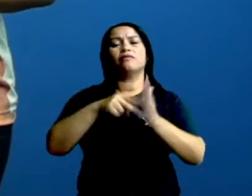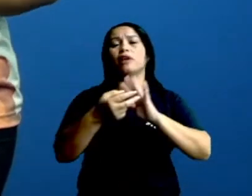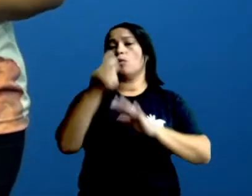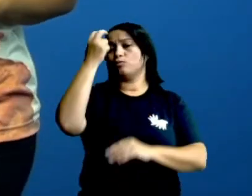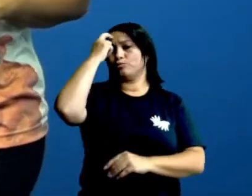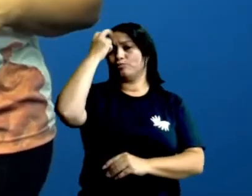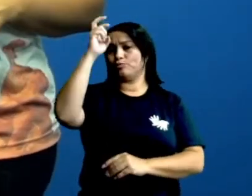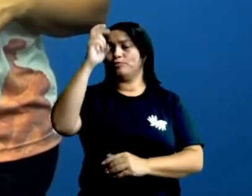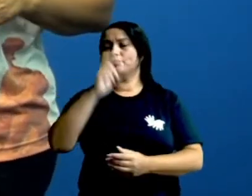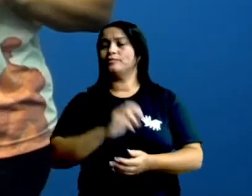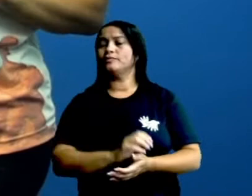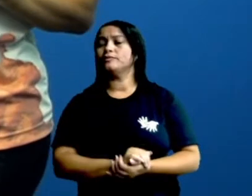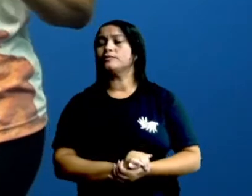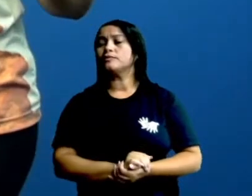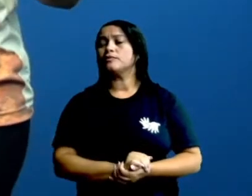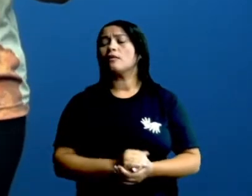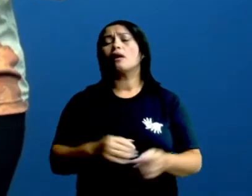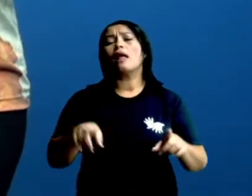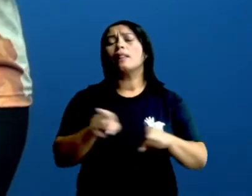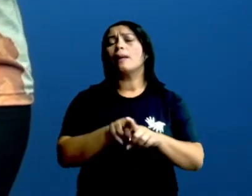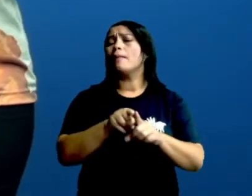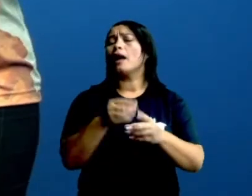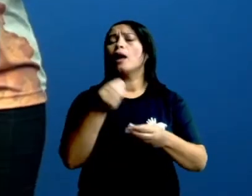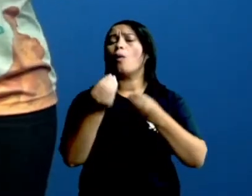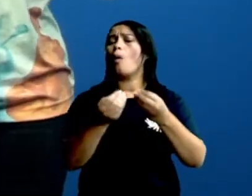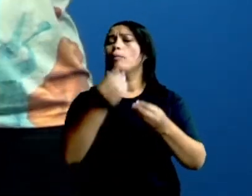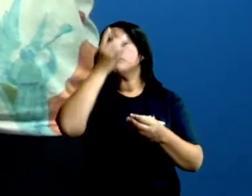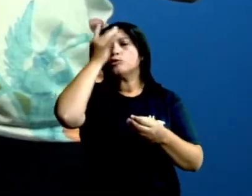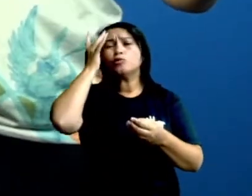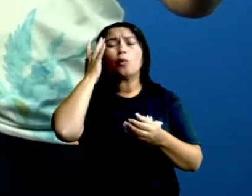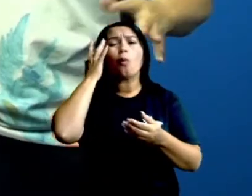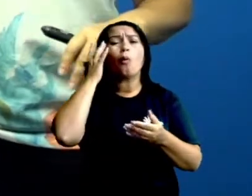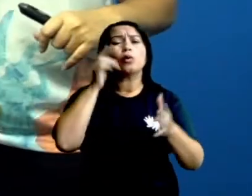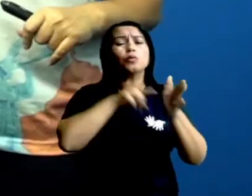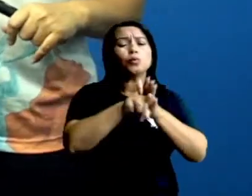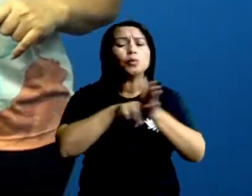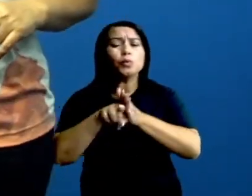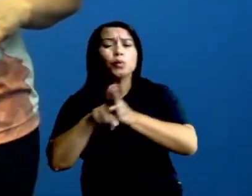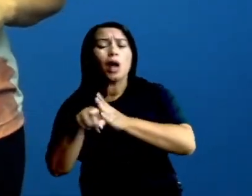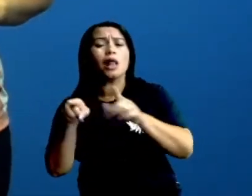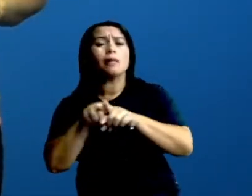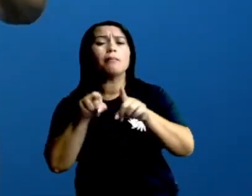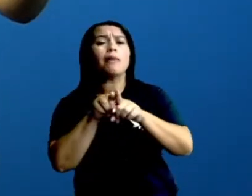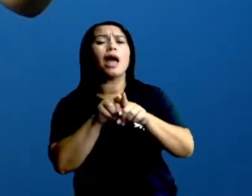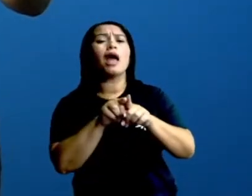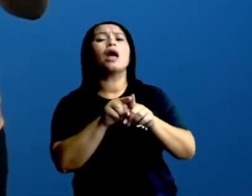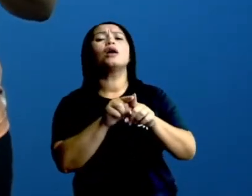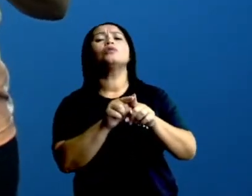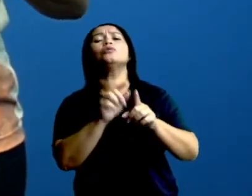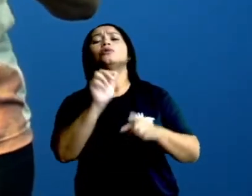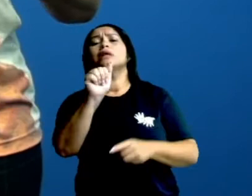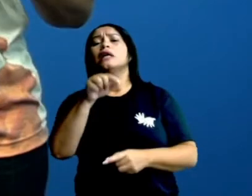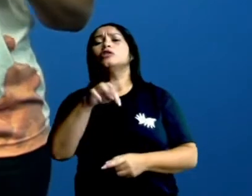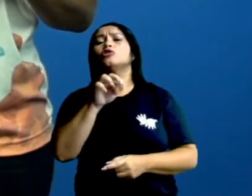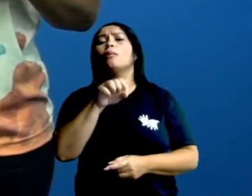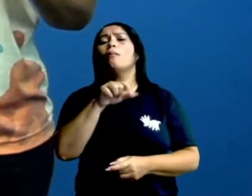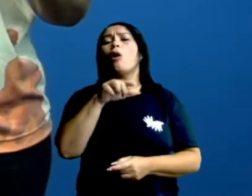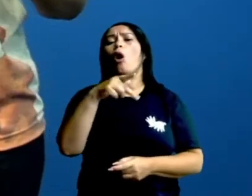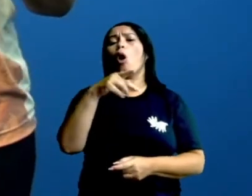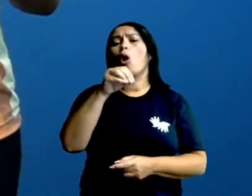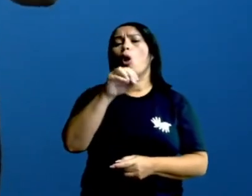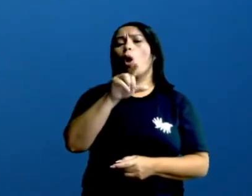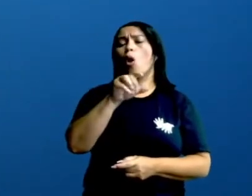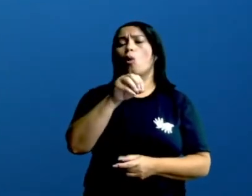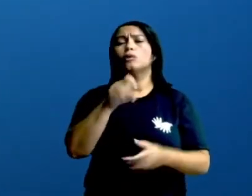bom? E quando os historiadores, os arqueólogos, os antropólogos, que são todos esses